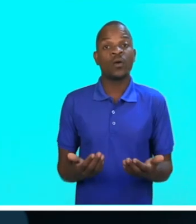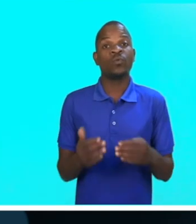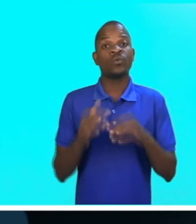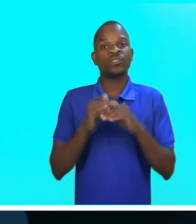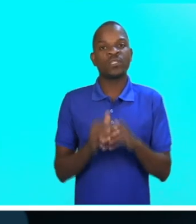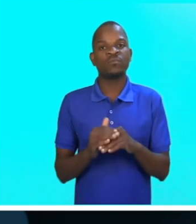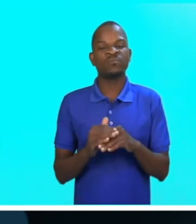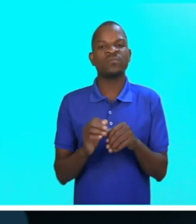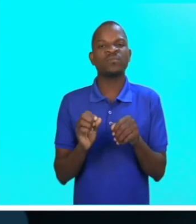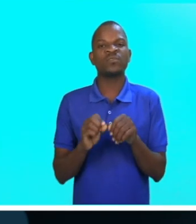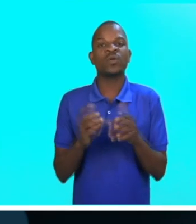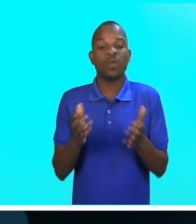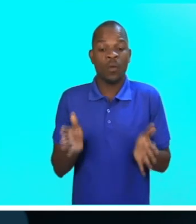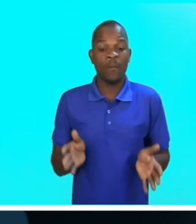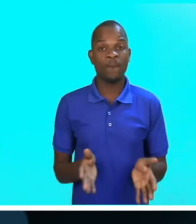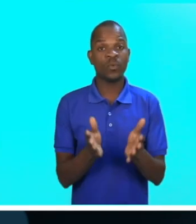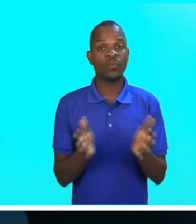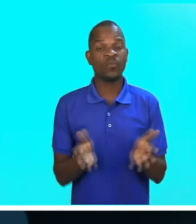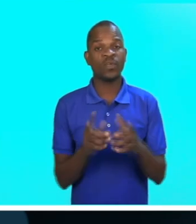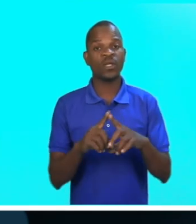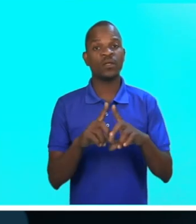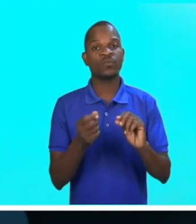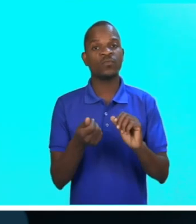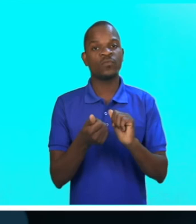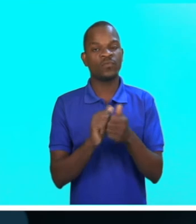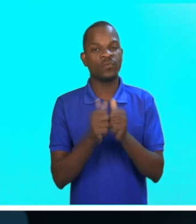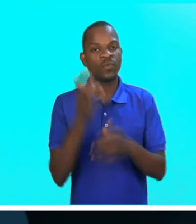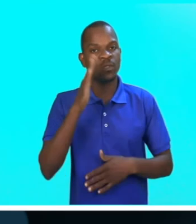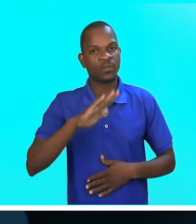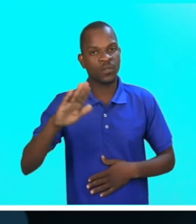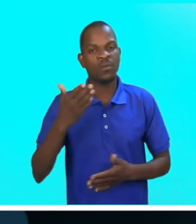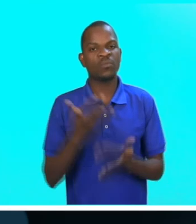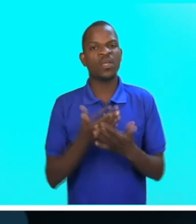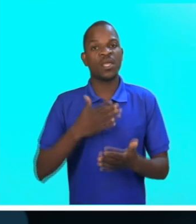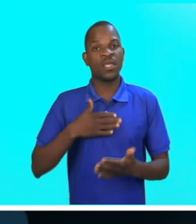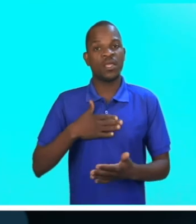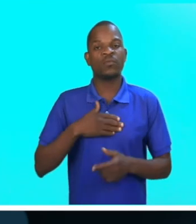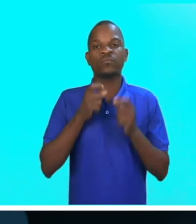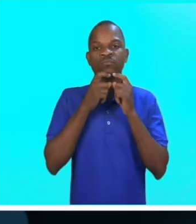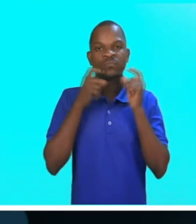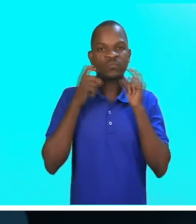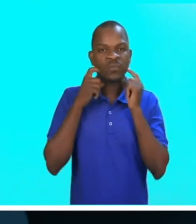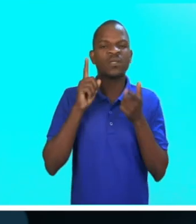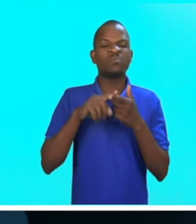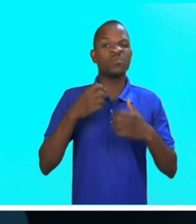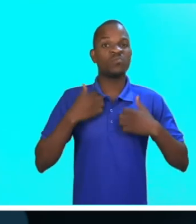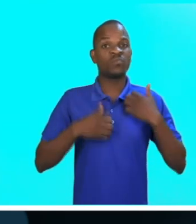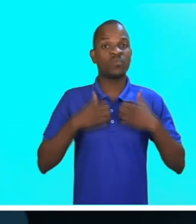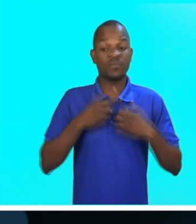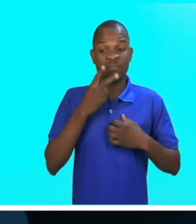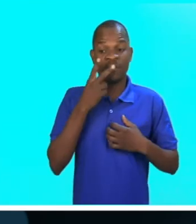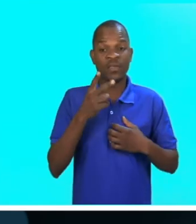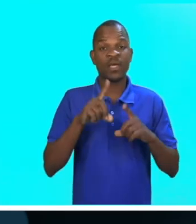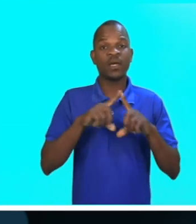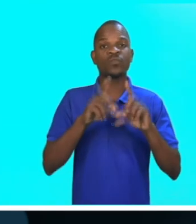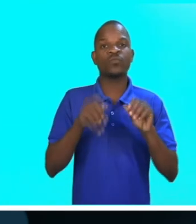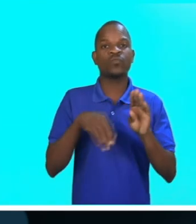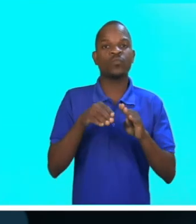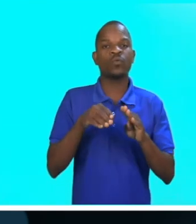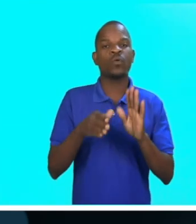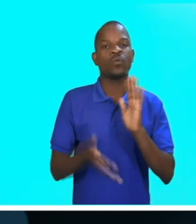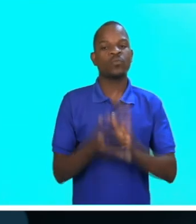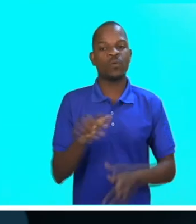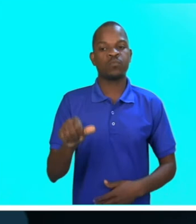Estamos à espera de promover somente o futebol nacional. Somos moçambicanos e preocupação minha também de ver o futebol a crescer. Eu